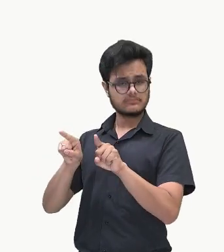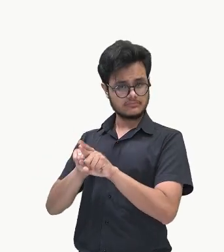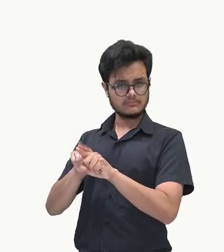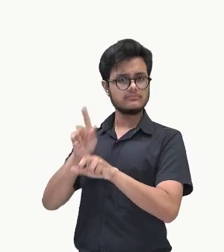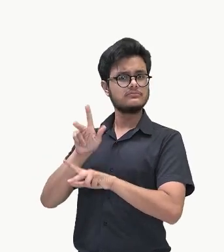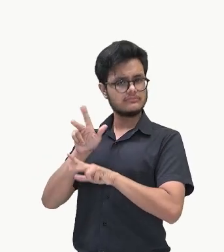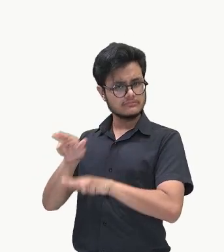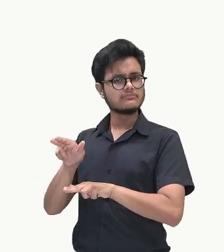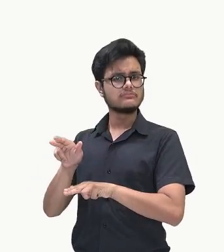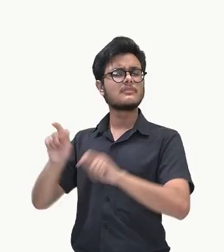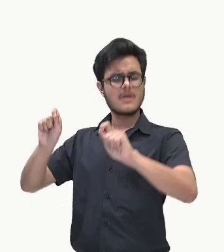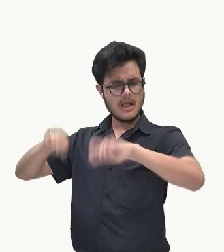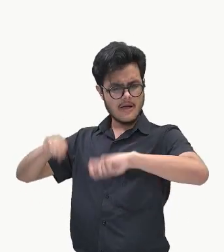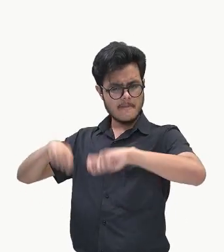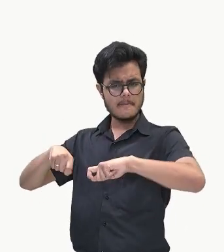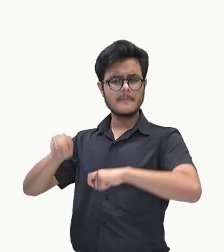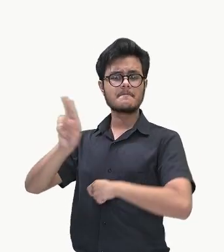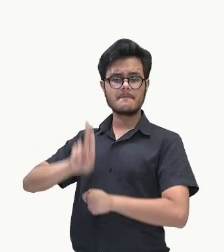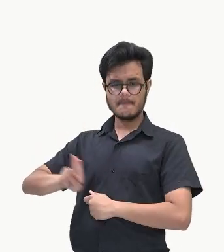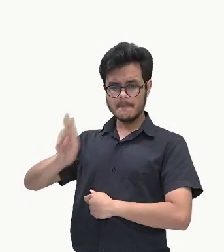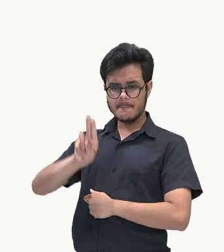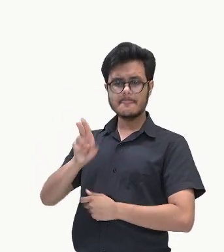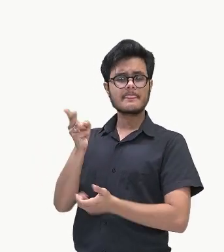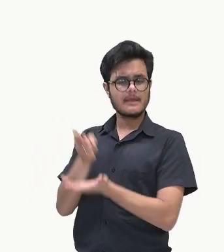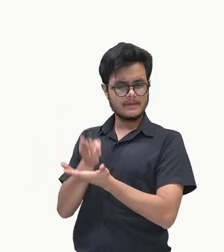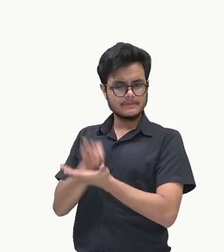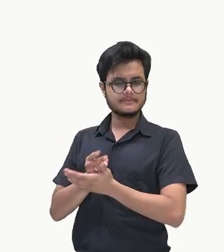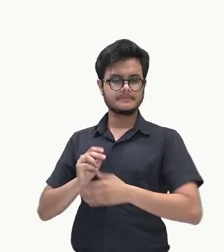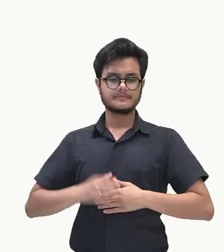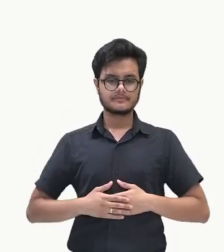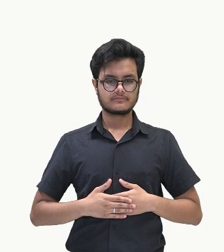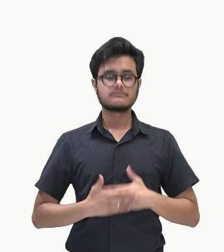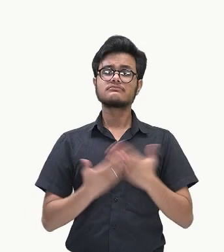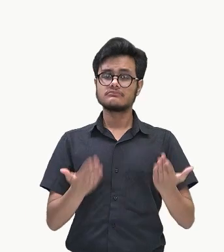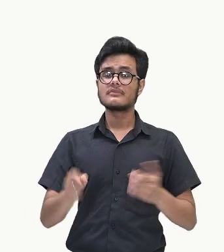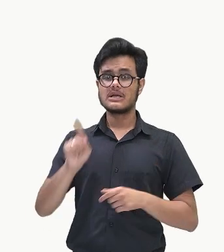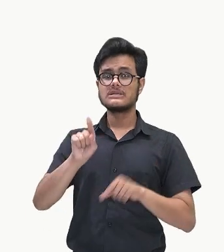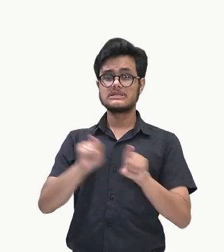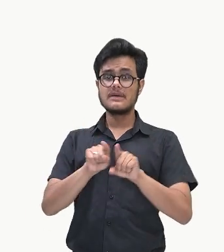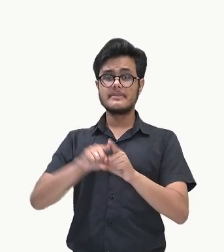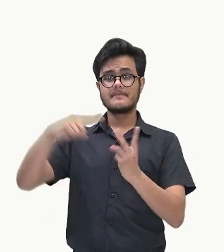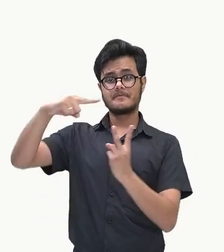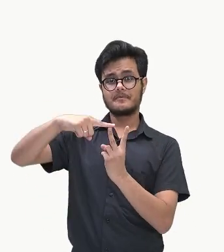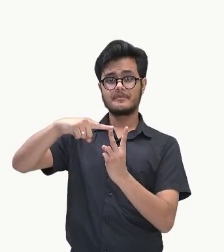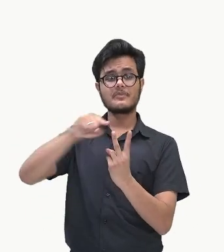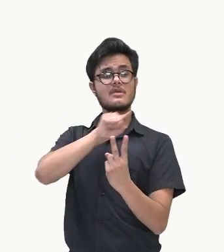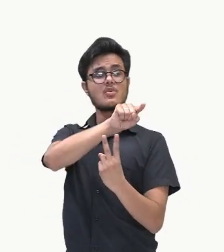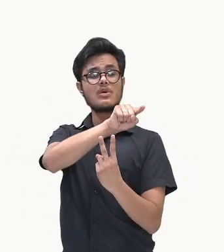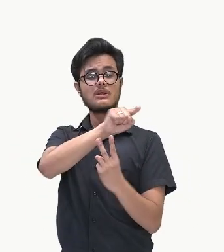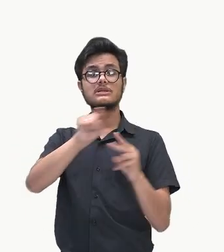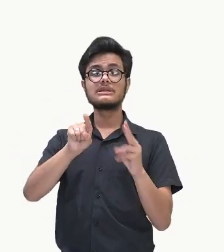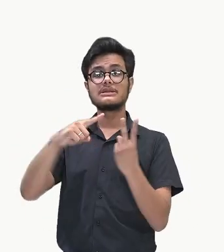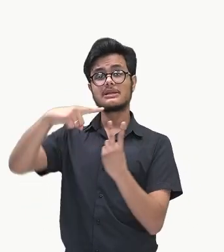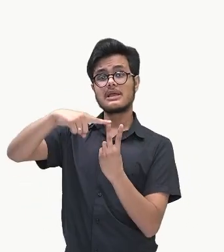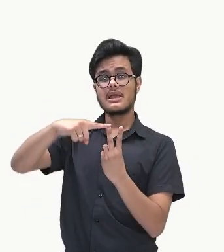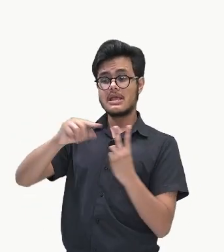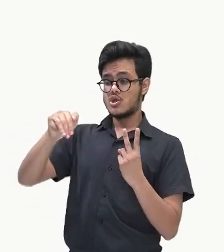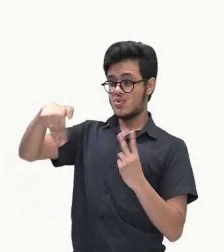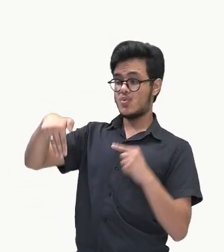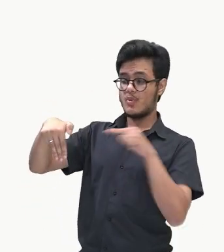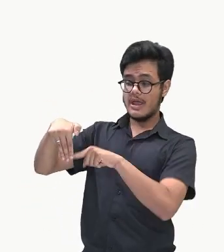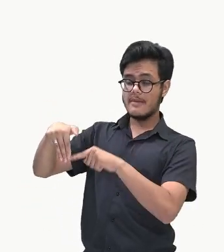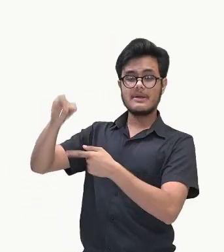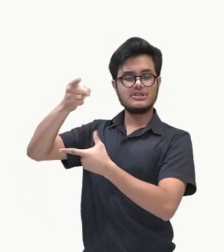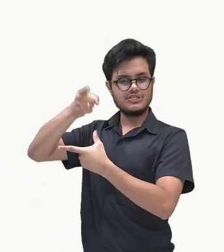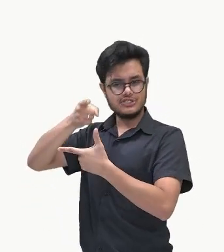Eu só preciso fazer com que o meu númerozinho de cima, que é o meu índice, e o expoente do meu radicando seja